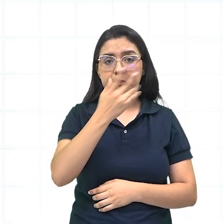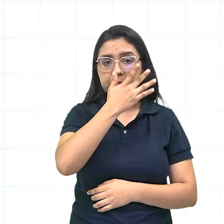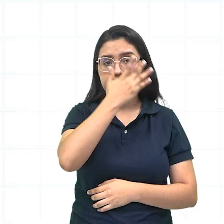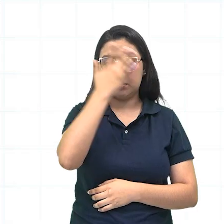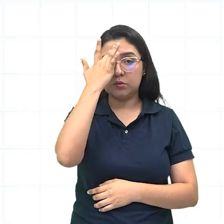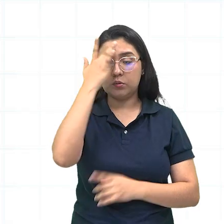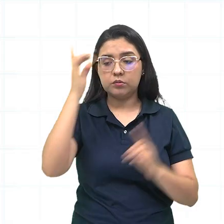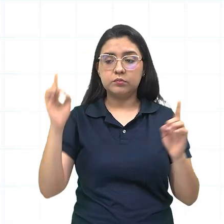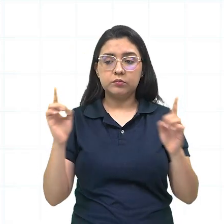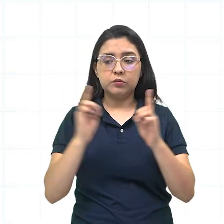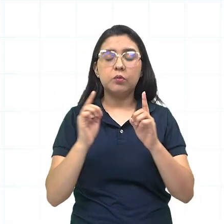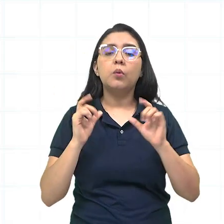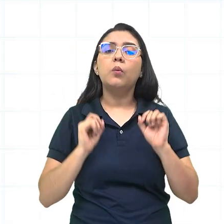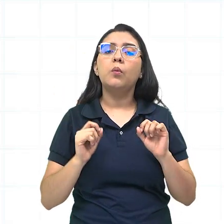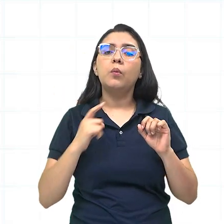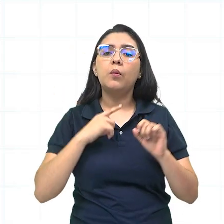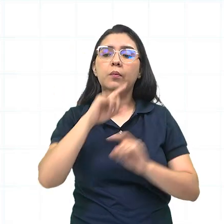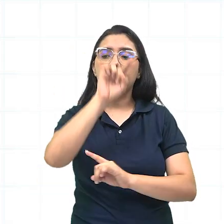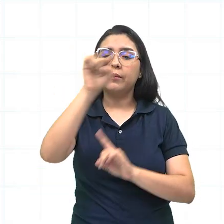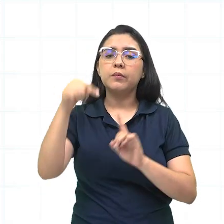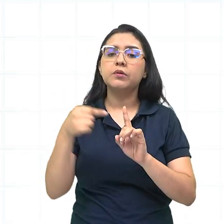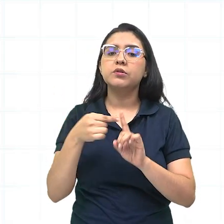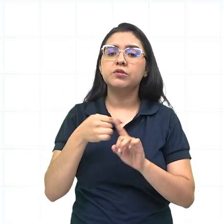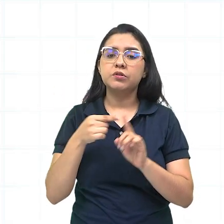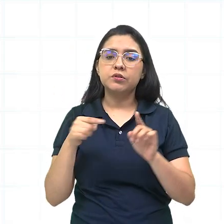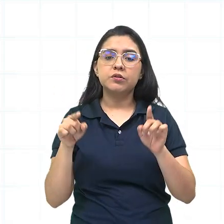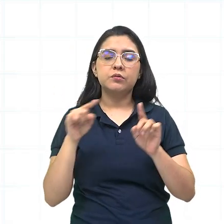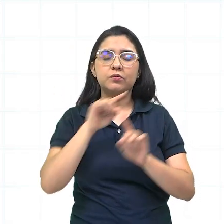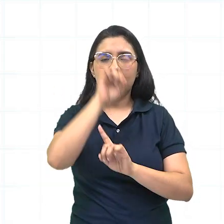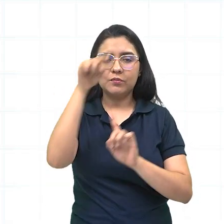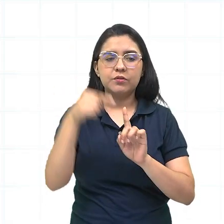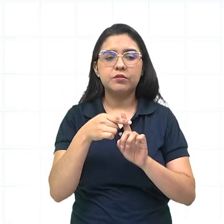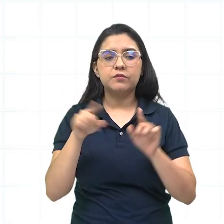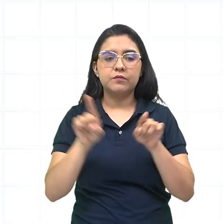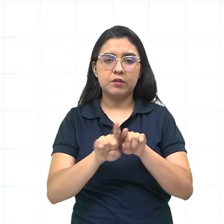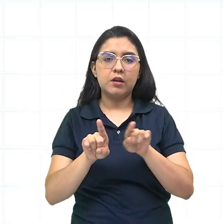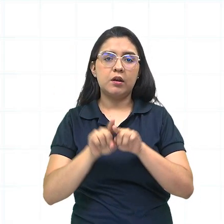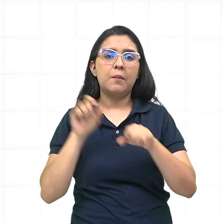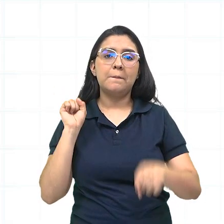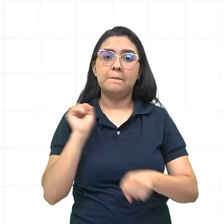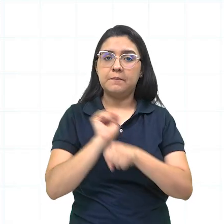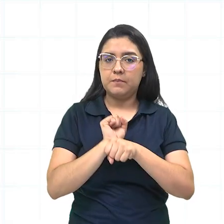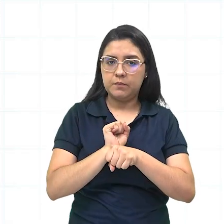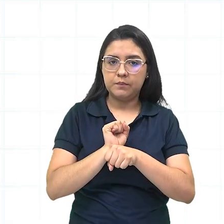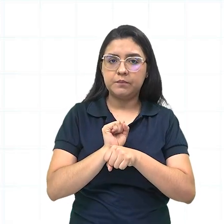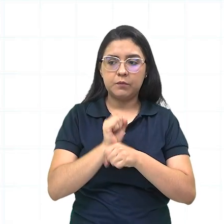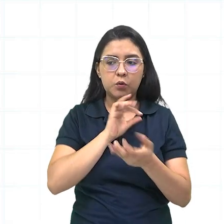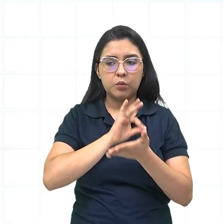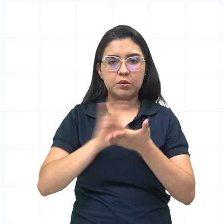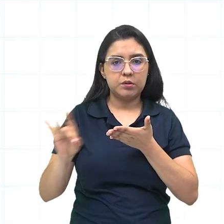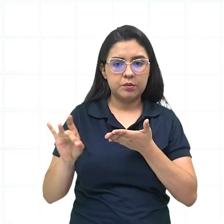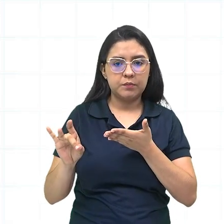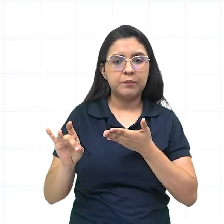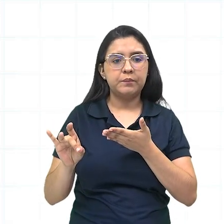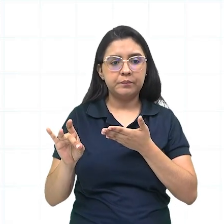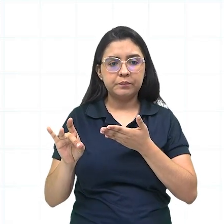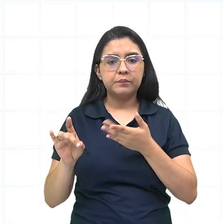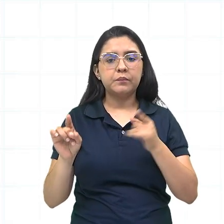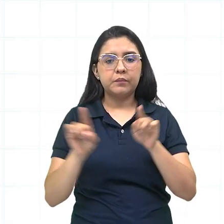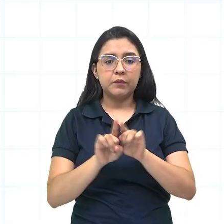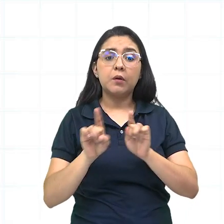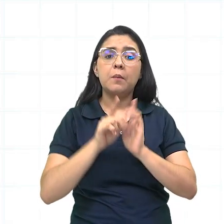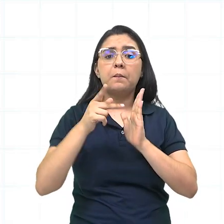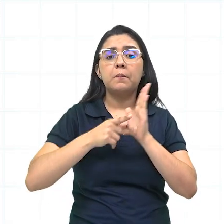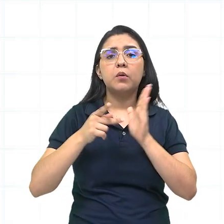atletas cujo objetivo é imobilizar o adversário ou pontuar através